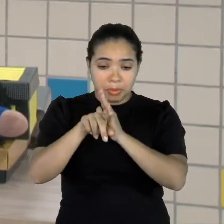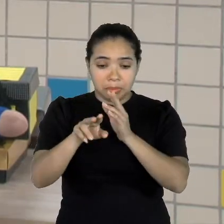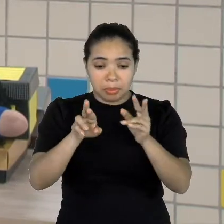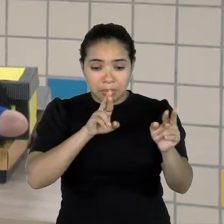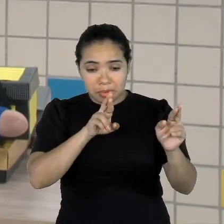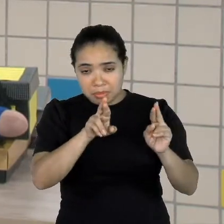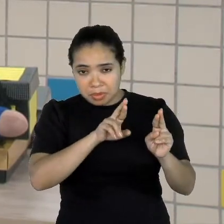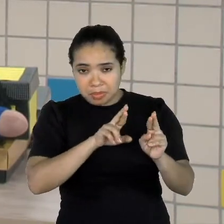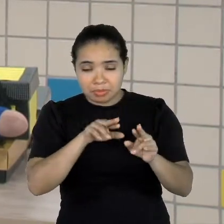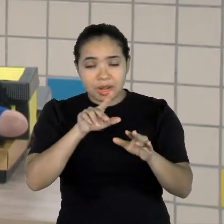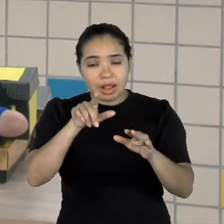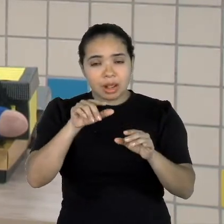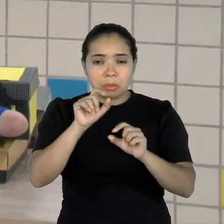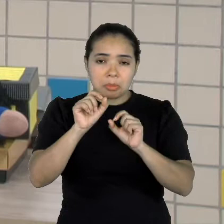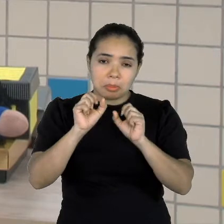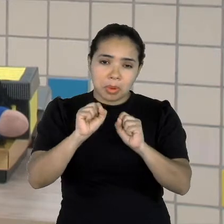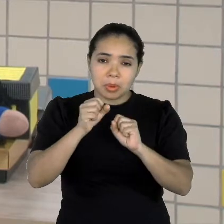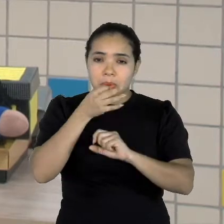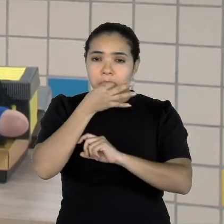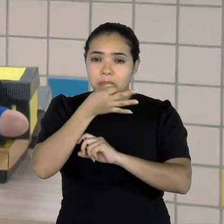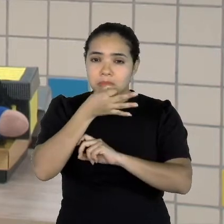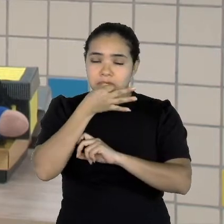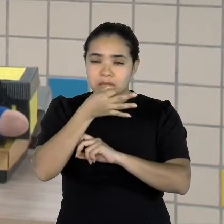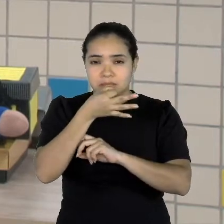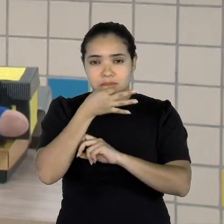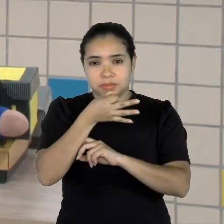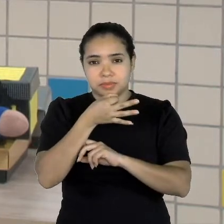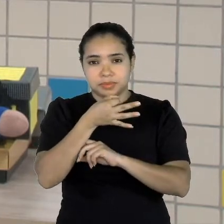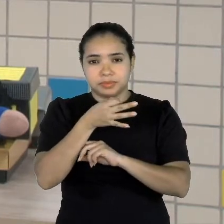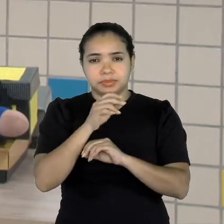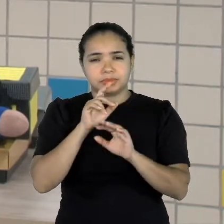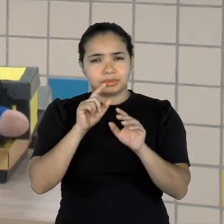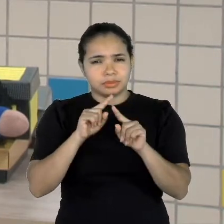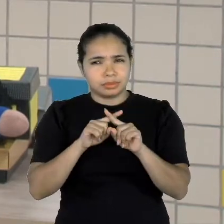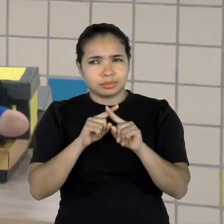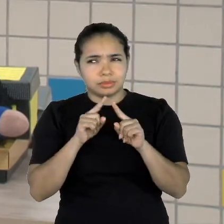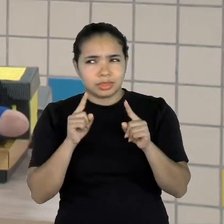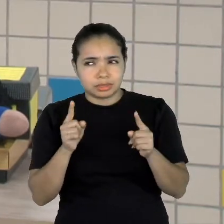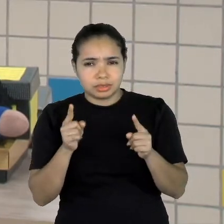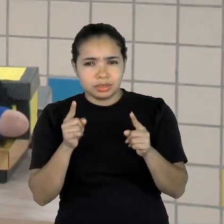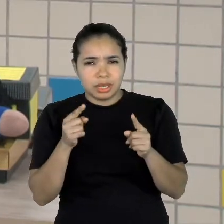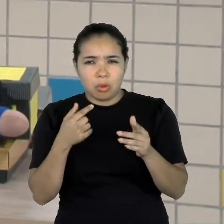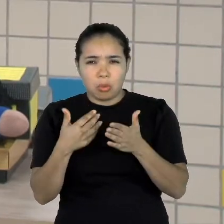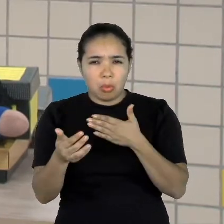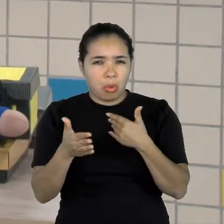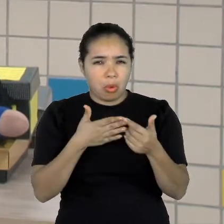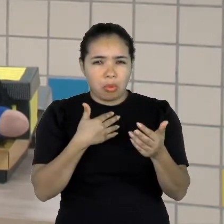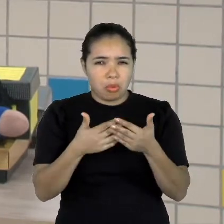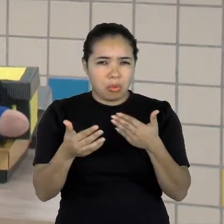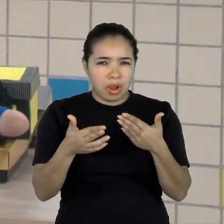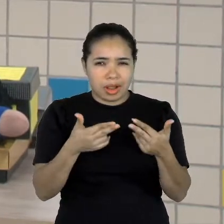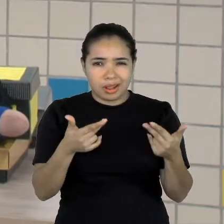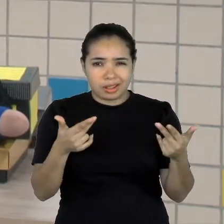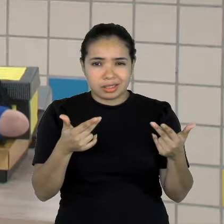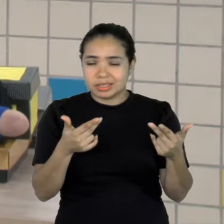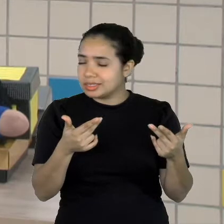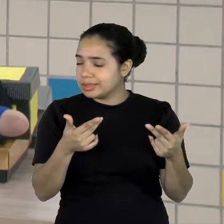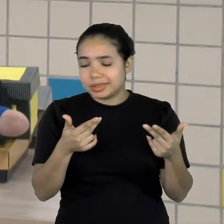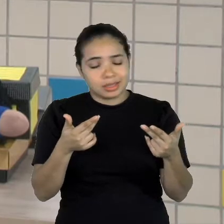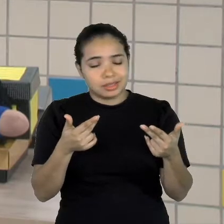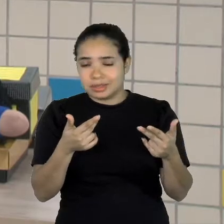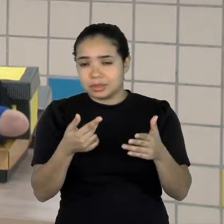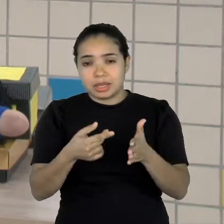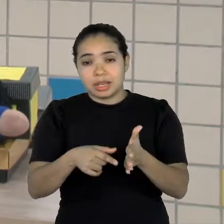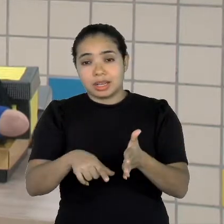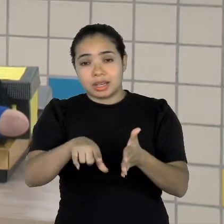sua opinião sobre algumas questões. Mas ele não vai falar aleatório, porque quem vai estar entrevistando vai